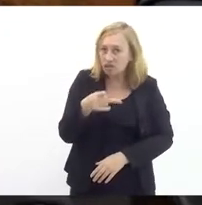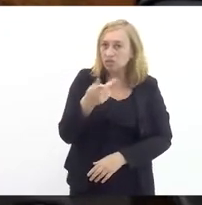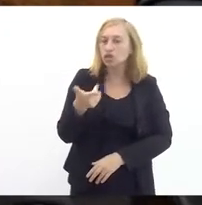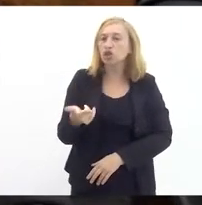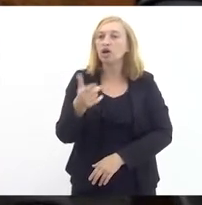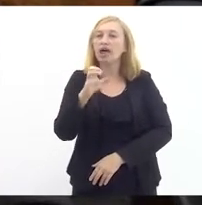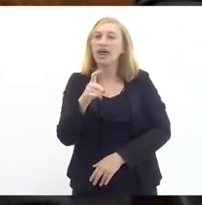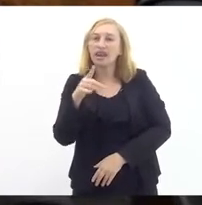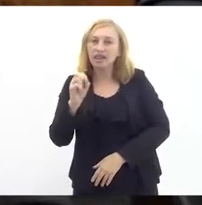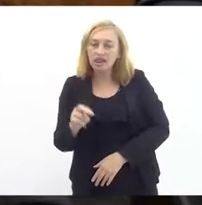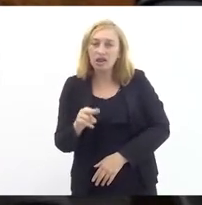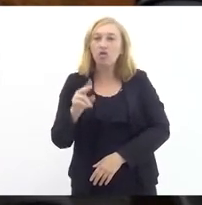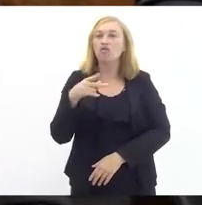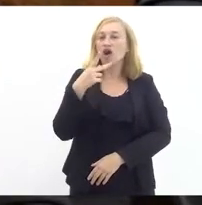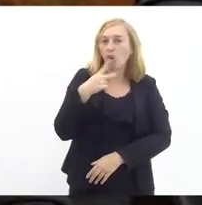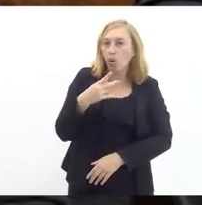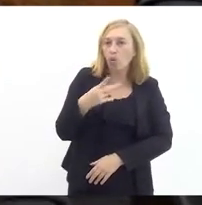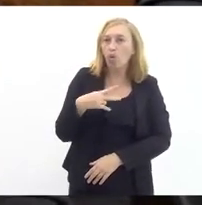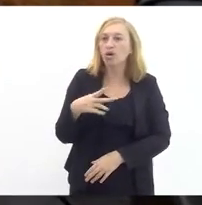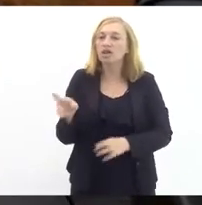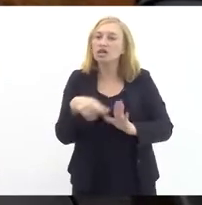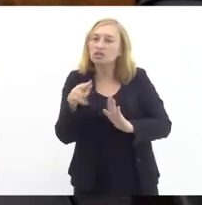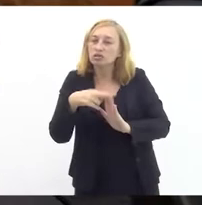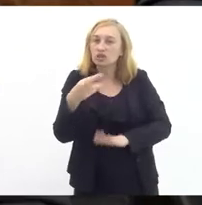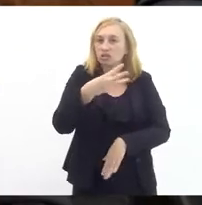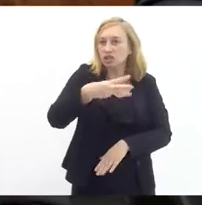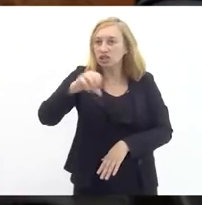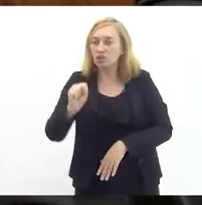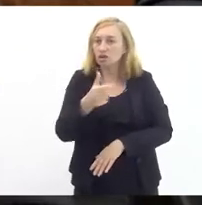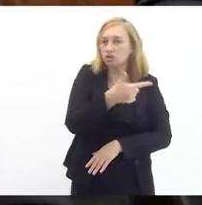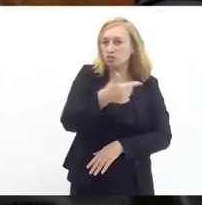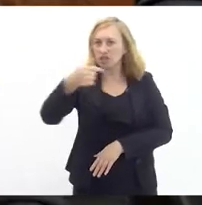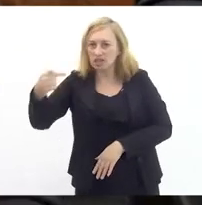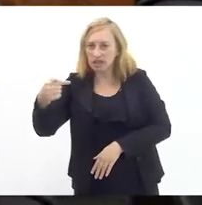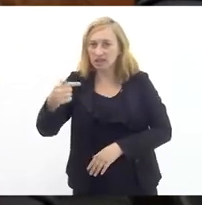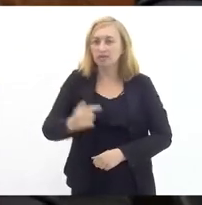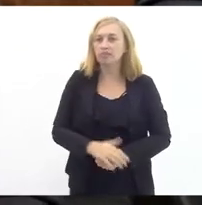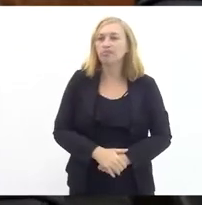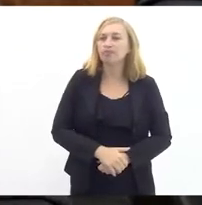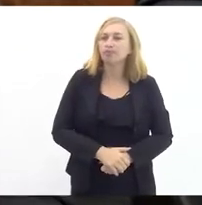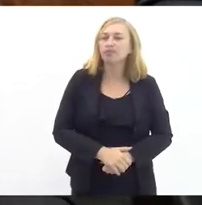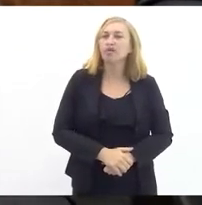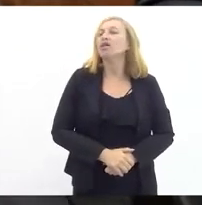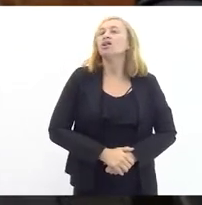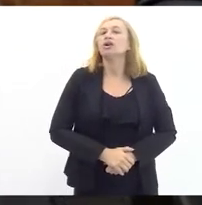o que o Edipo falou, em relação à Resolução 38, ela é de 2017,